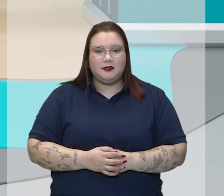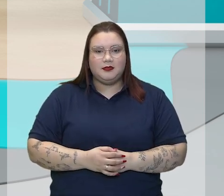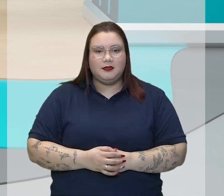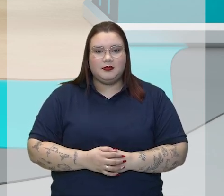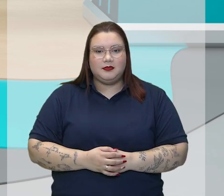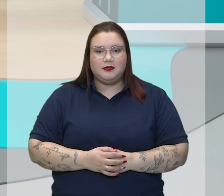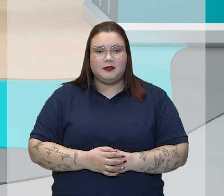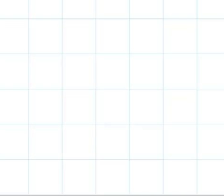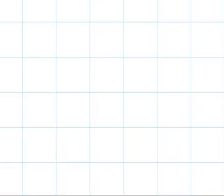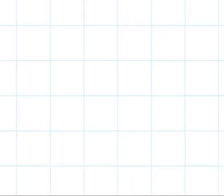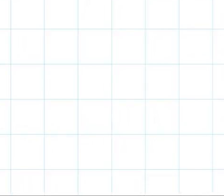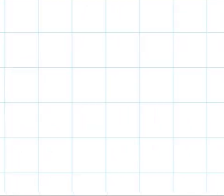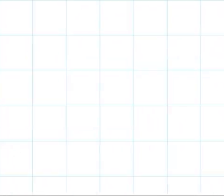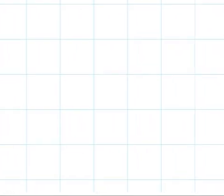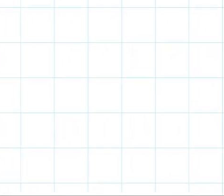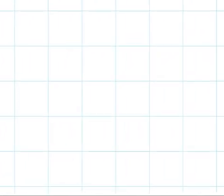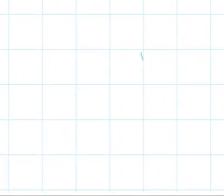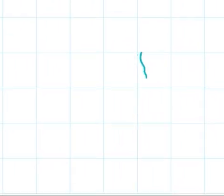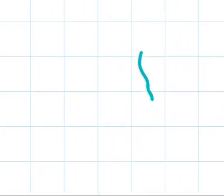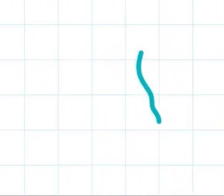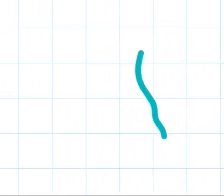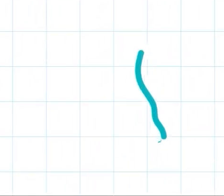lá.